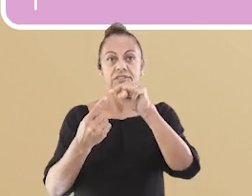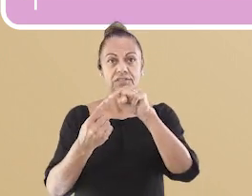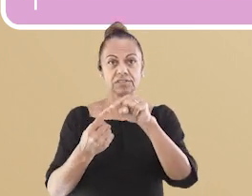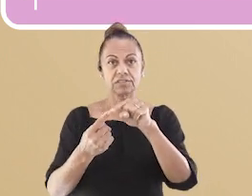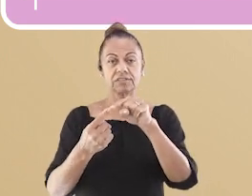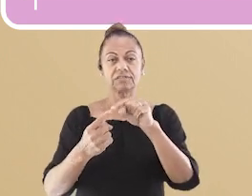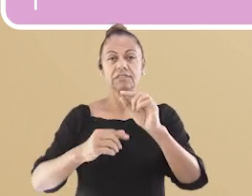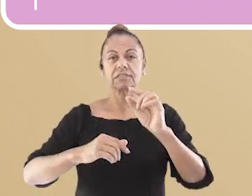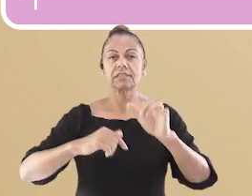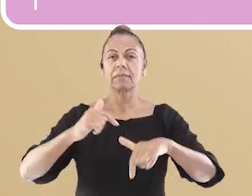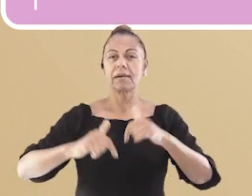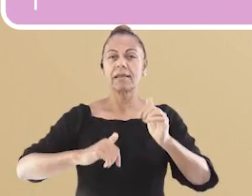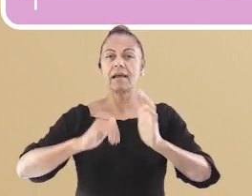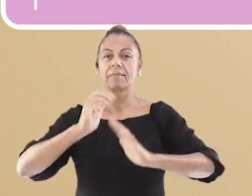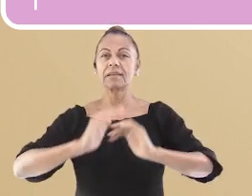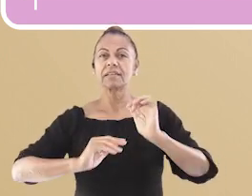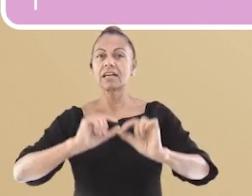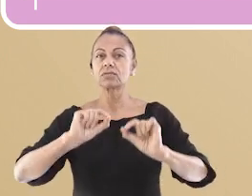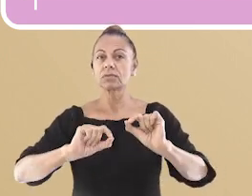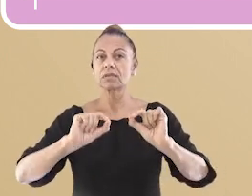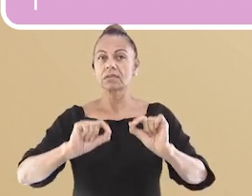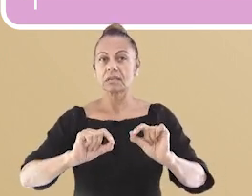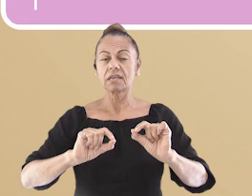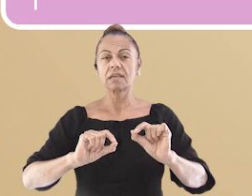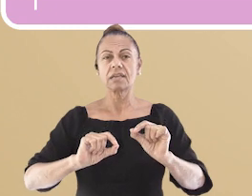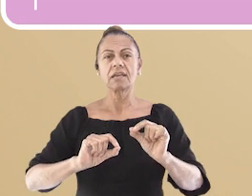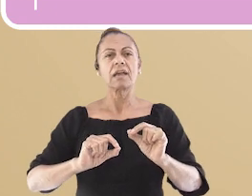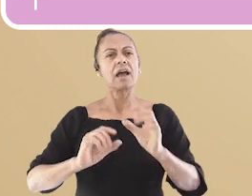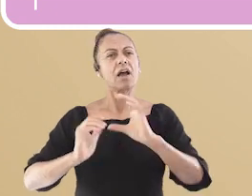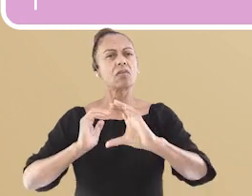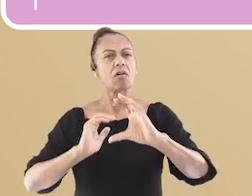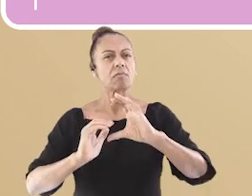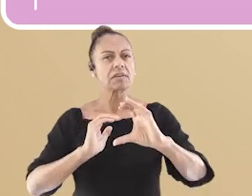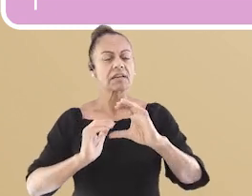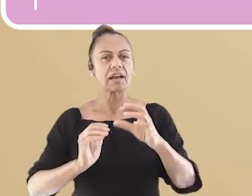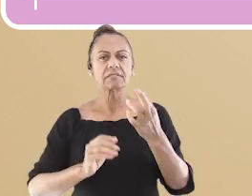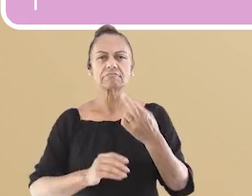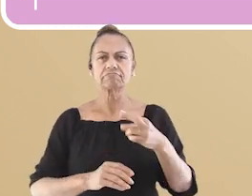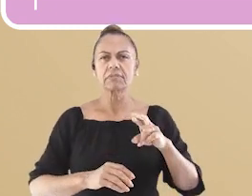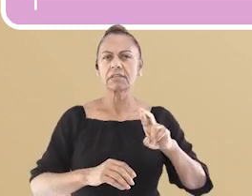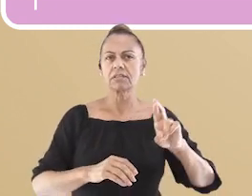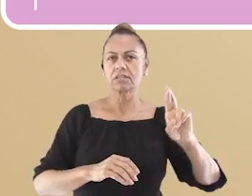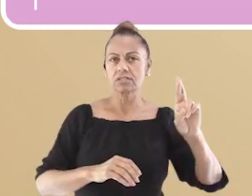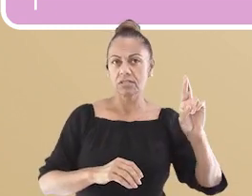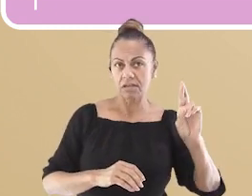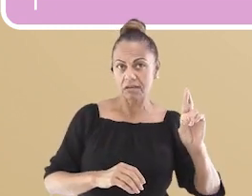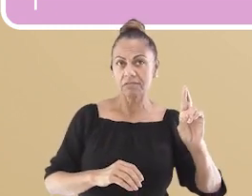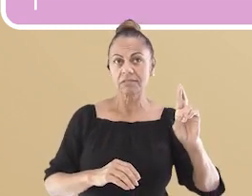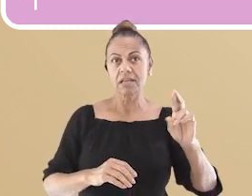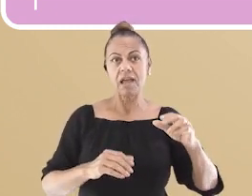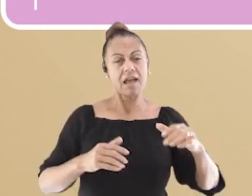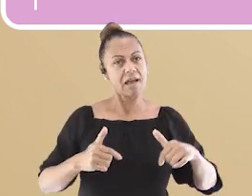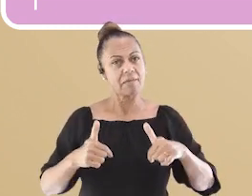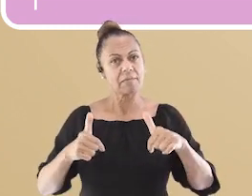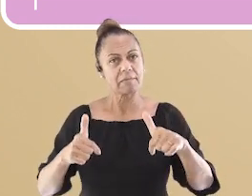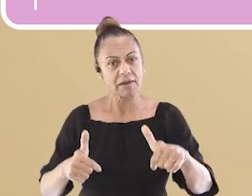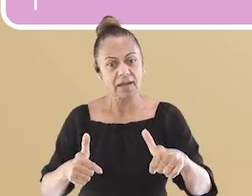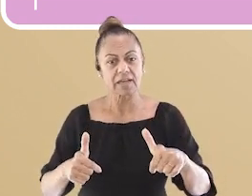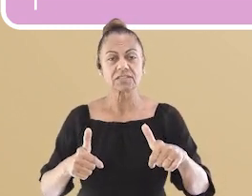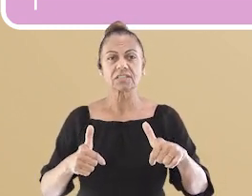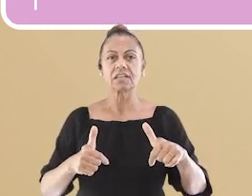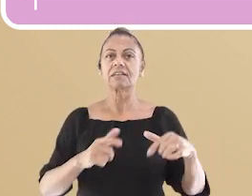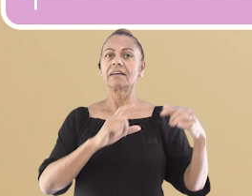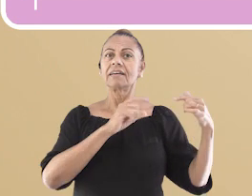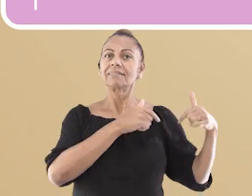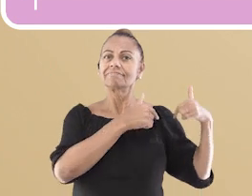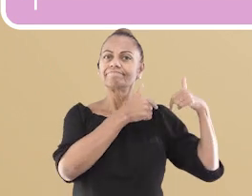habilidade: reconhecer e respeitar as práticas de comunicação com as divindades em distintas manifestações